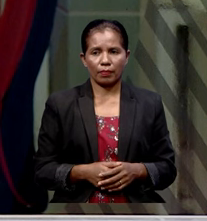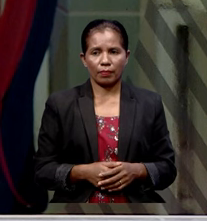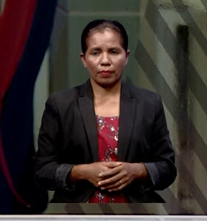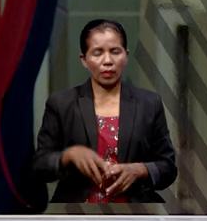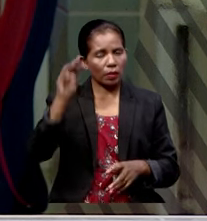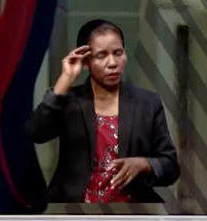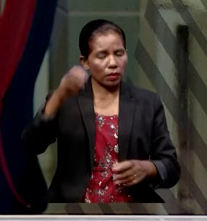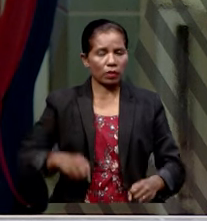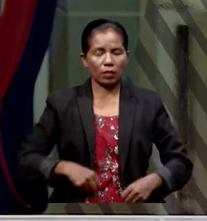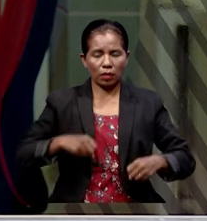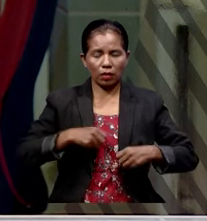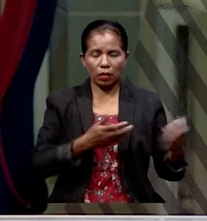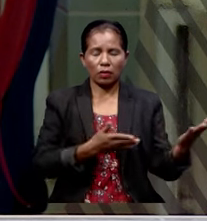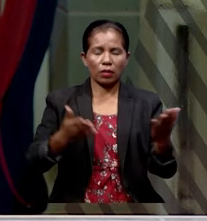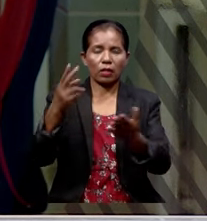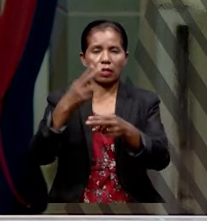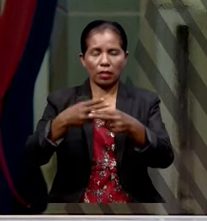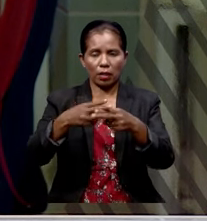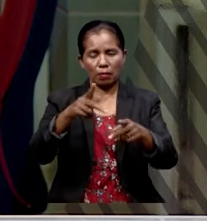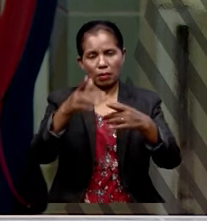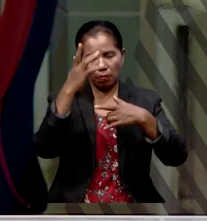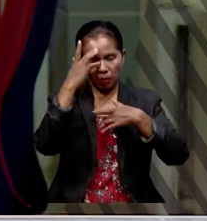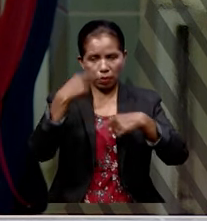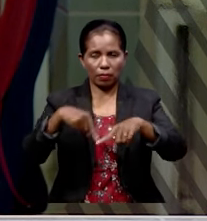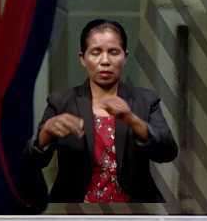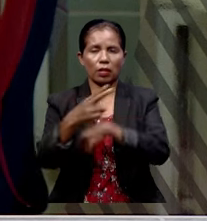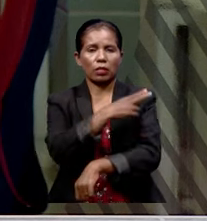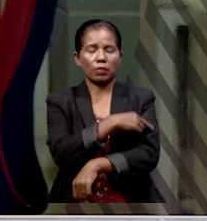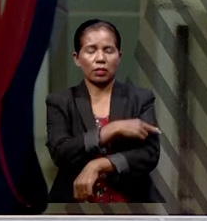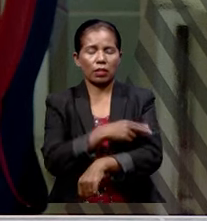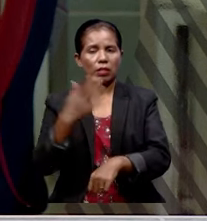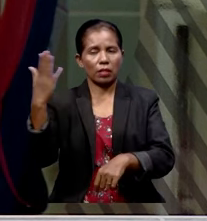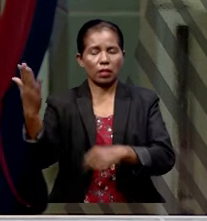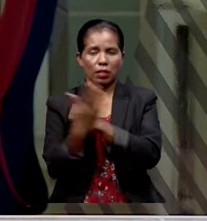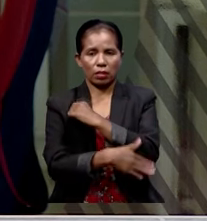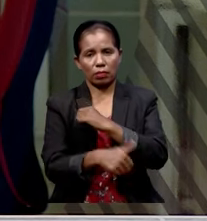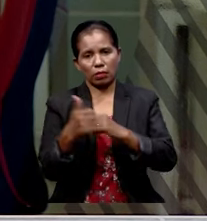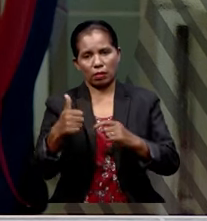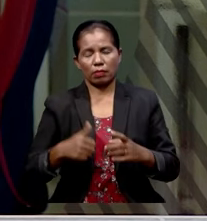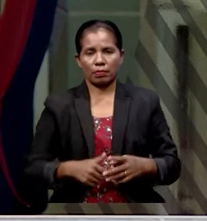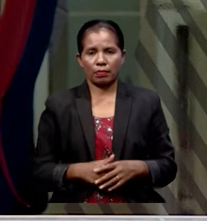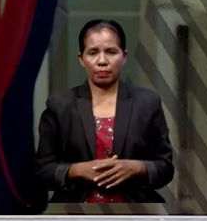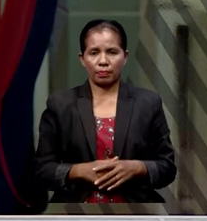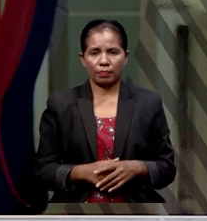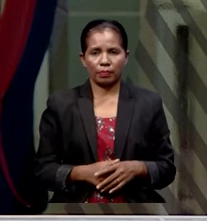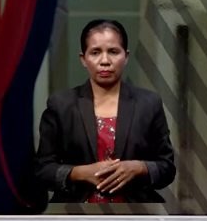Ministério da Saúde arrucou na nara um paciente independente e ela, para o Hospital Siri Ia Relior.